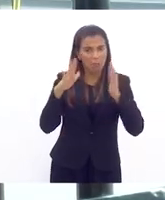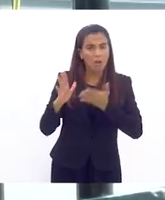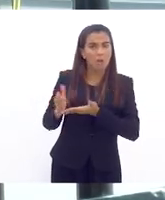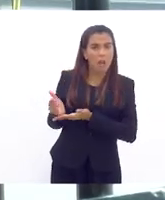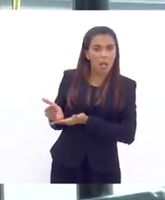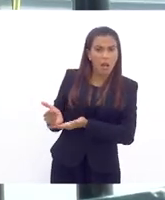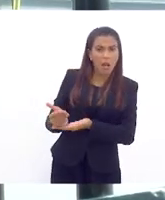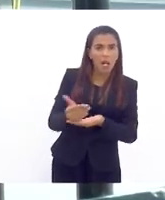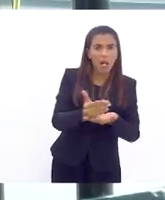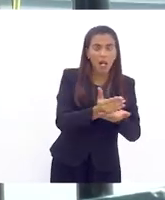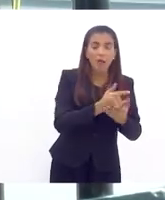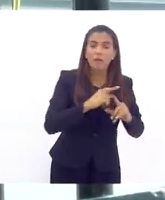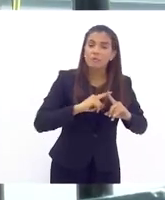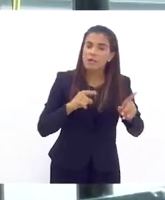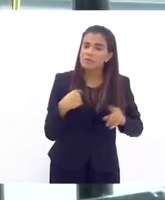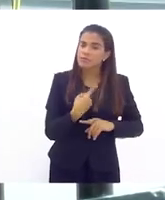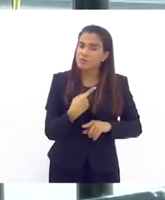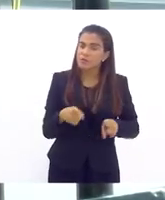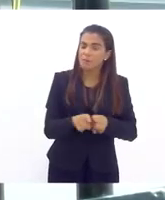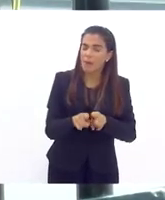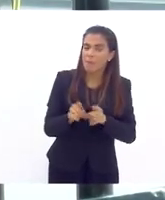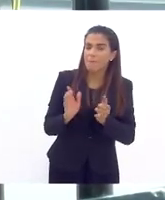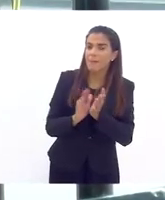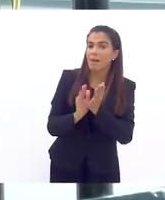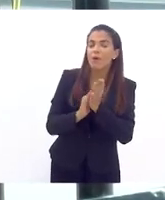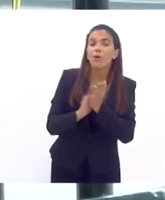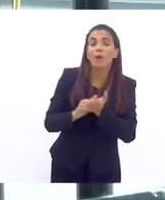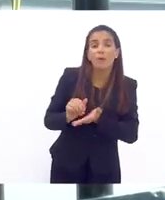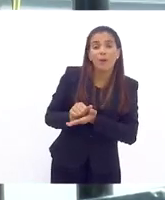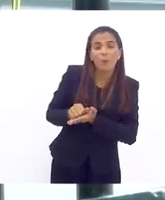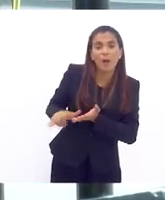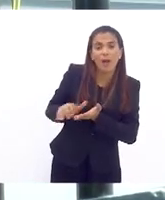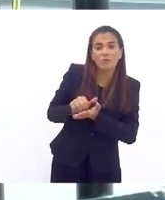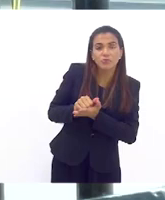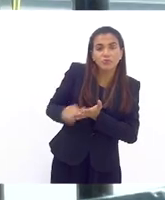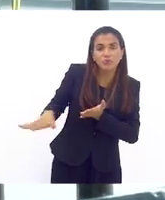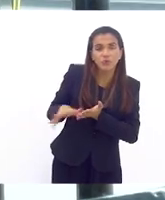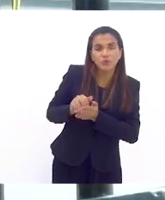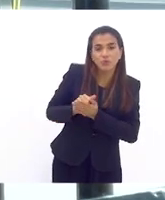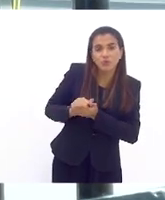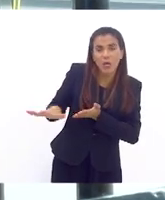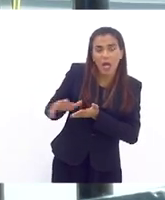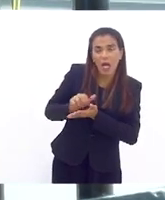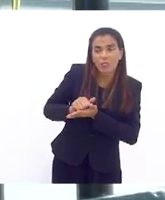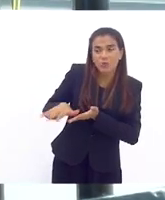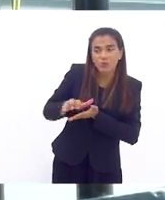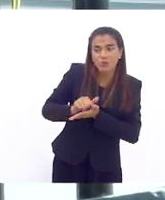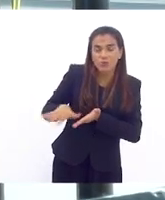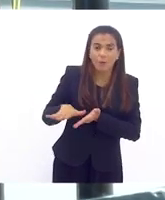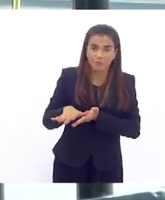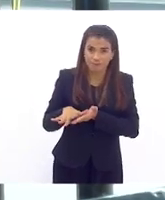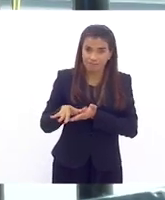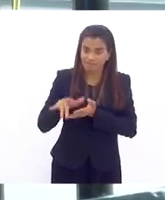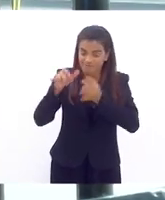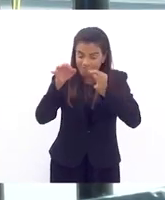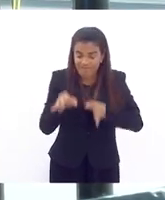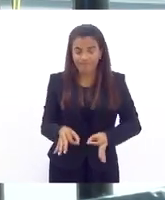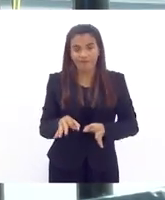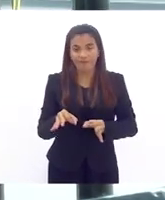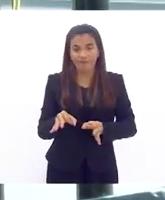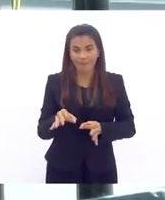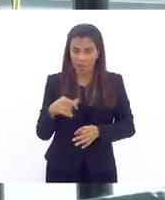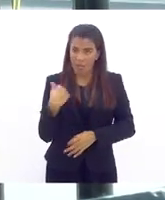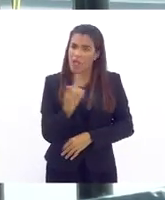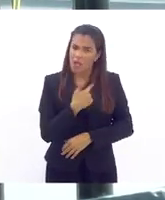mas a gente também tem que parabenizar pelo gasto por usufruir esse recurso de maneira adequada então eu